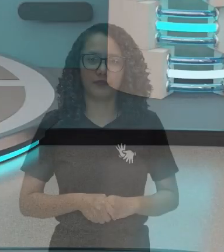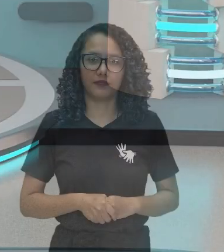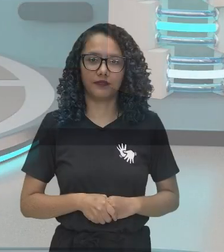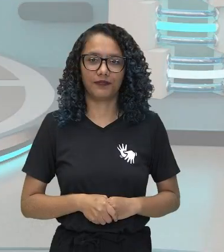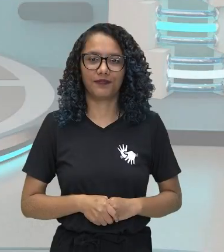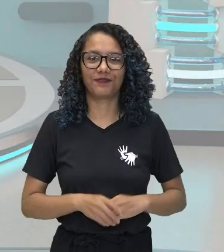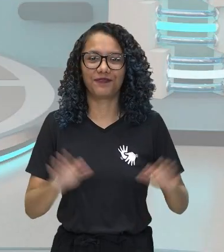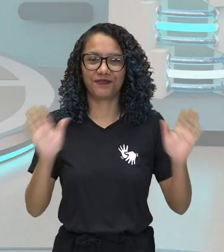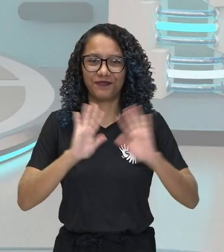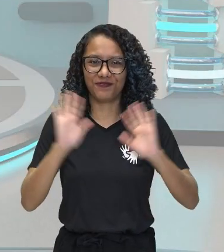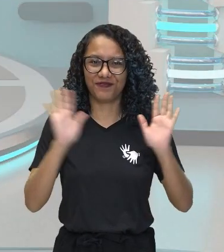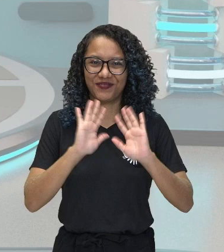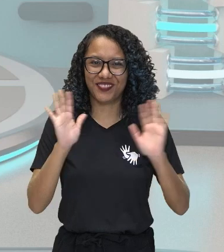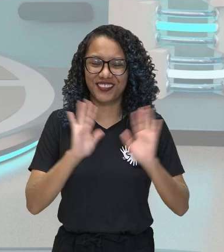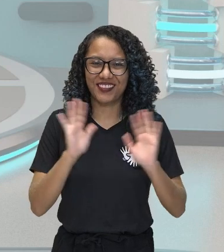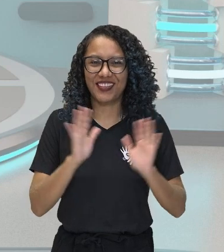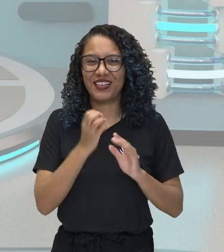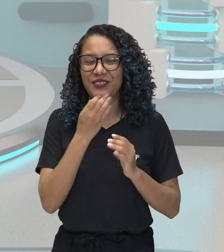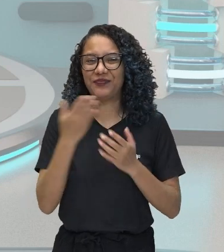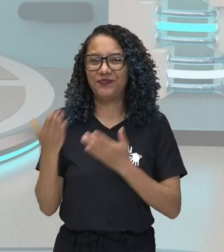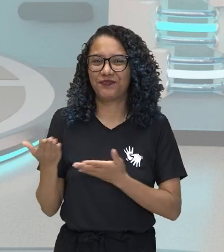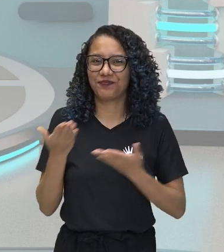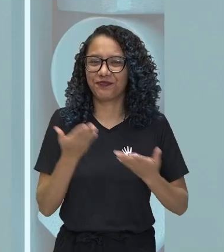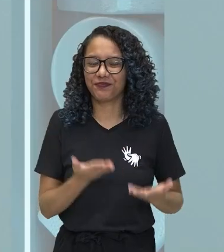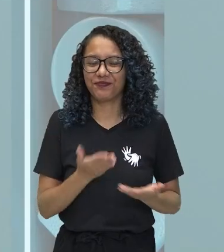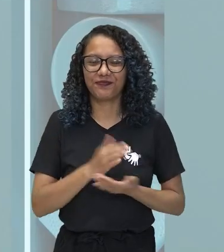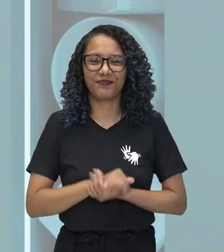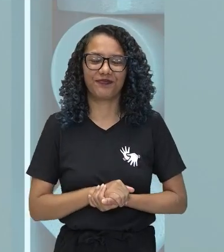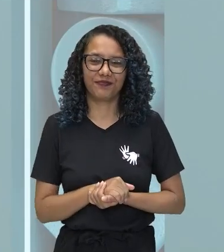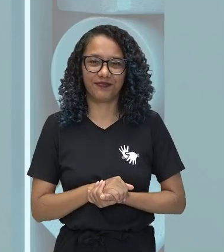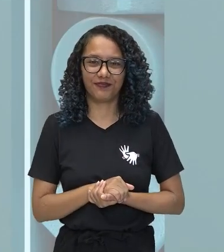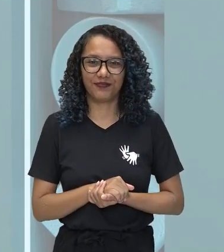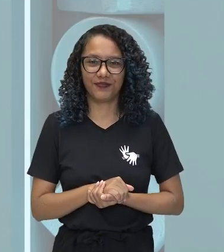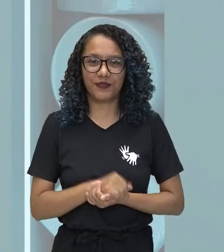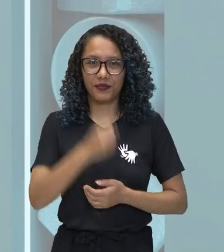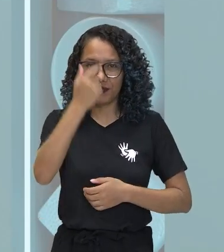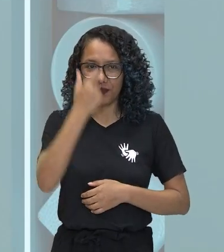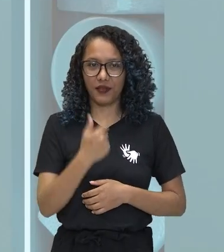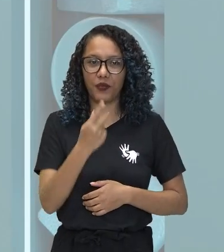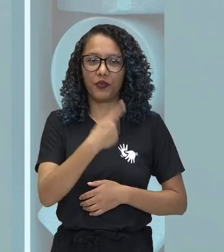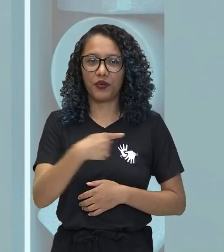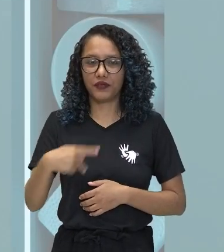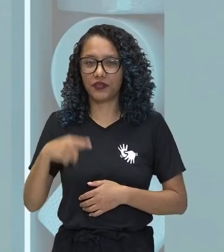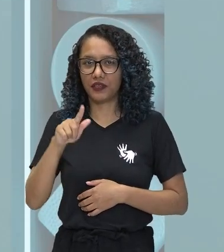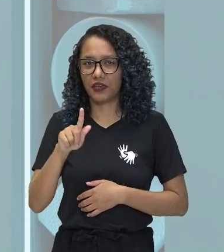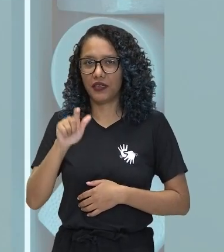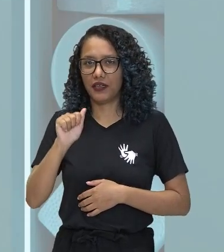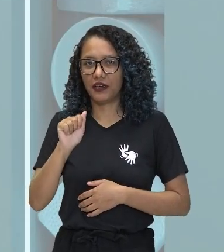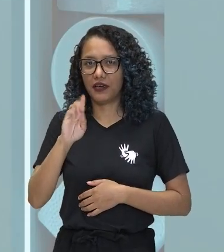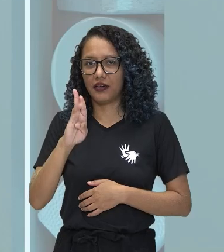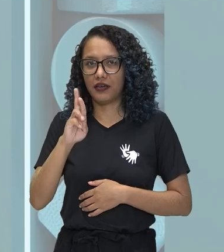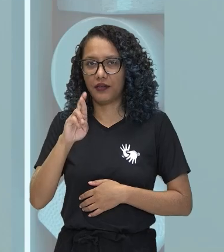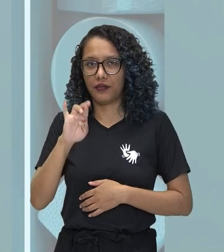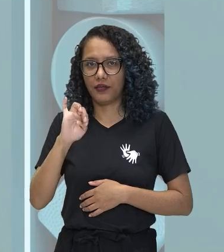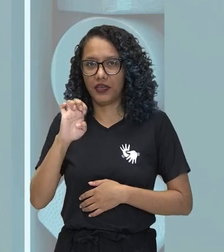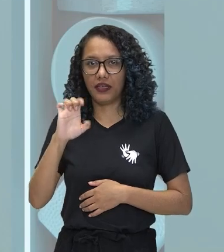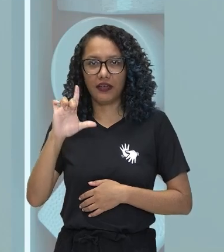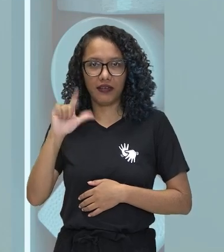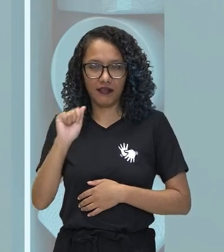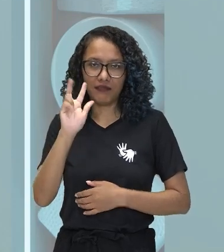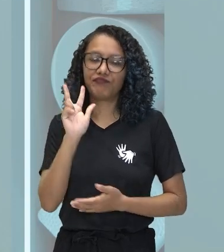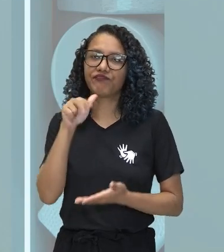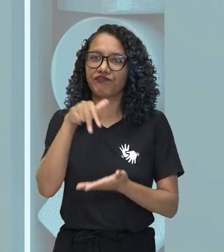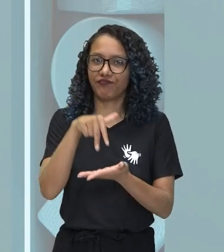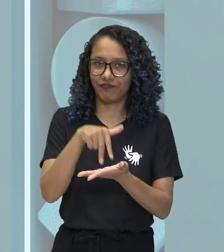Olá, meus artistas queridos, sejam bem-vindos. Eu sou a professora Gabriela Costa e estarei